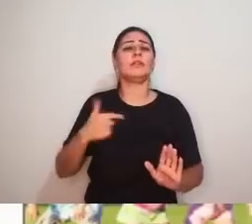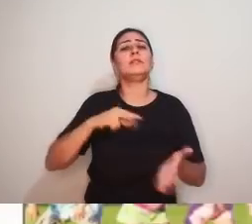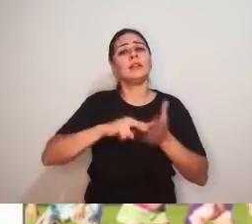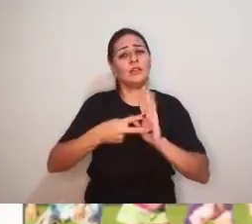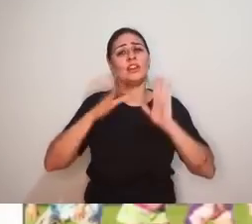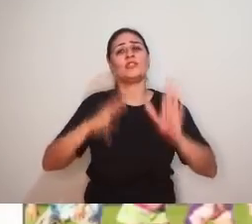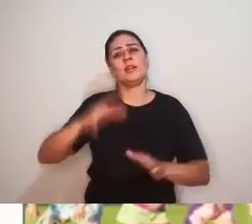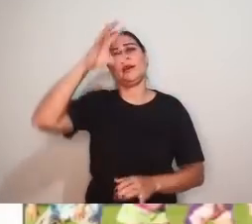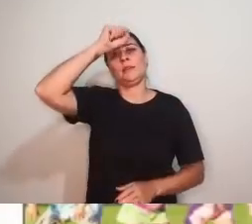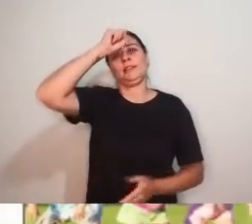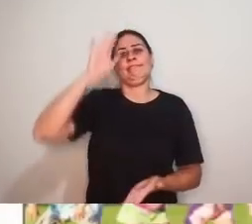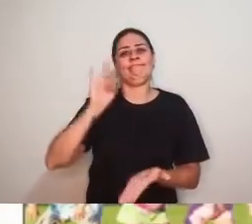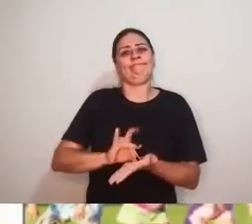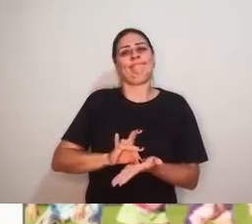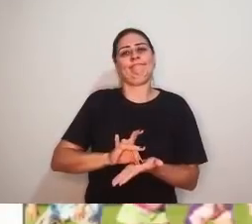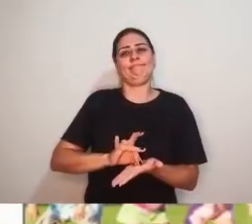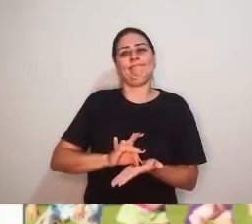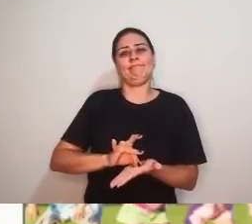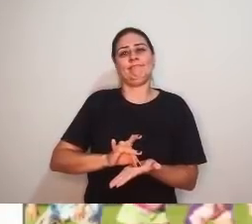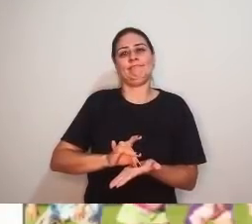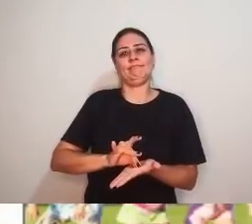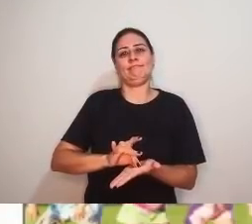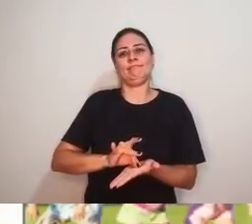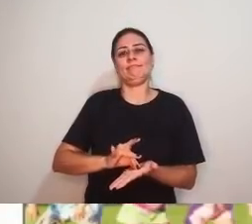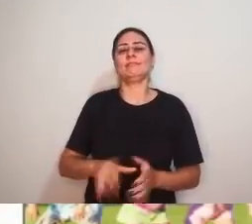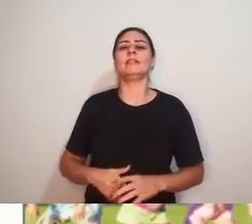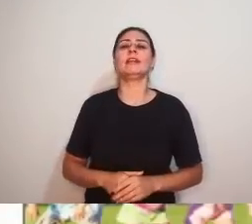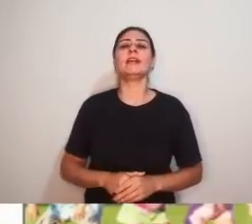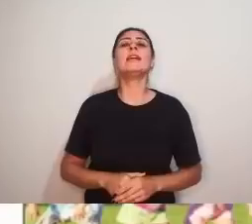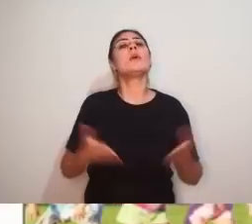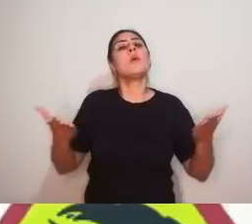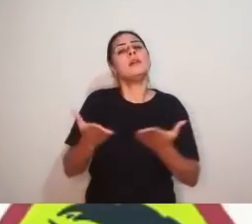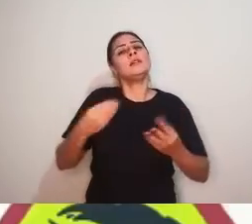memória implícita. Ou seja, ele aprendeu. Tá?